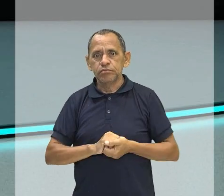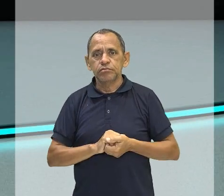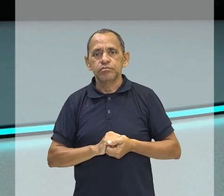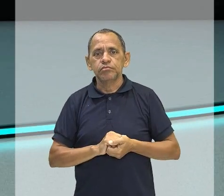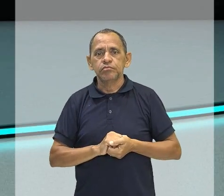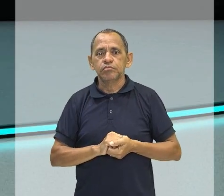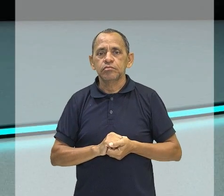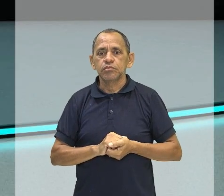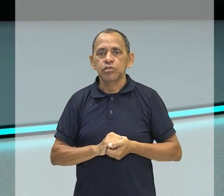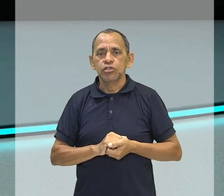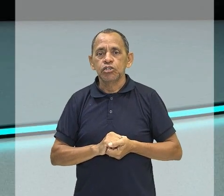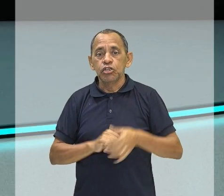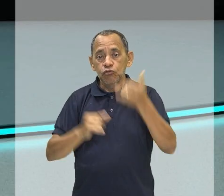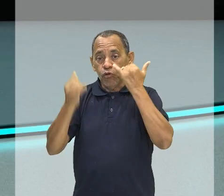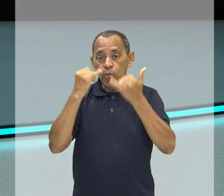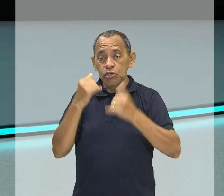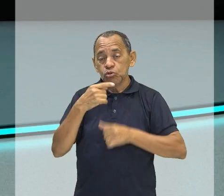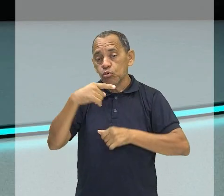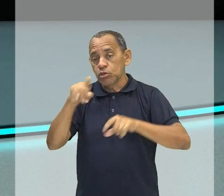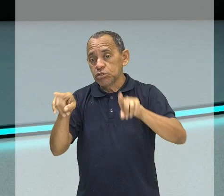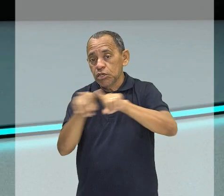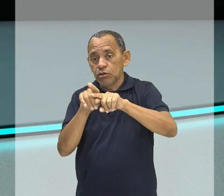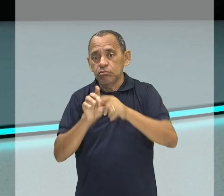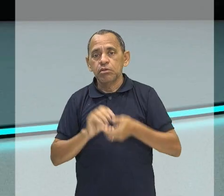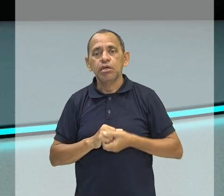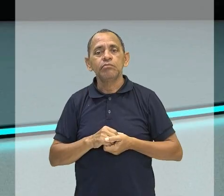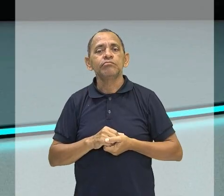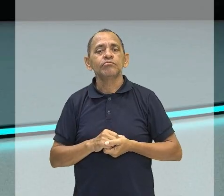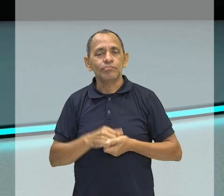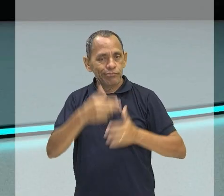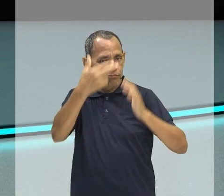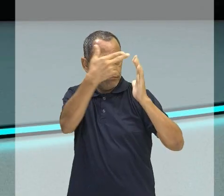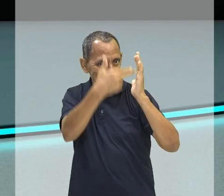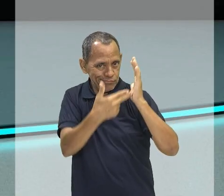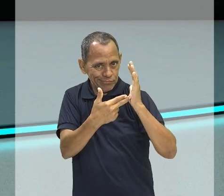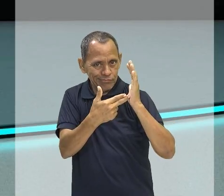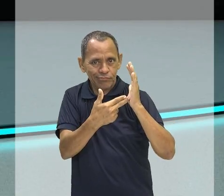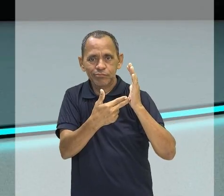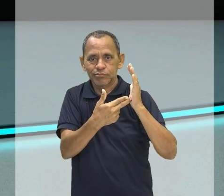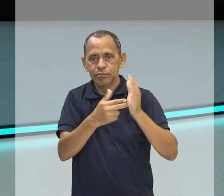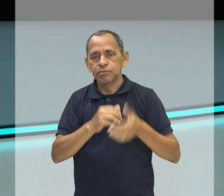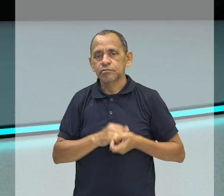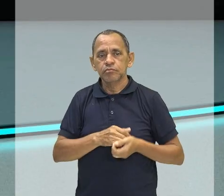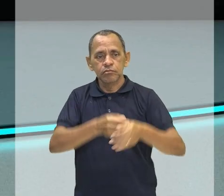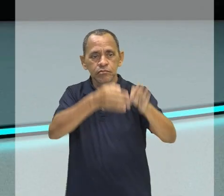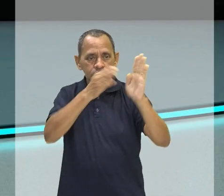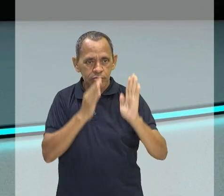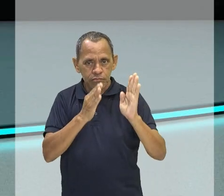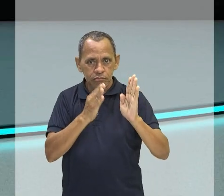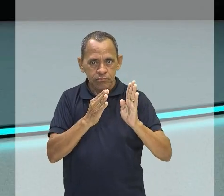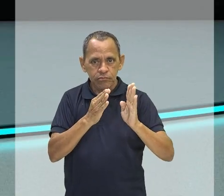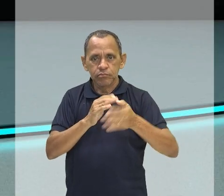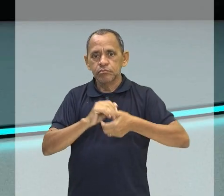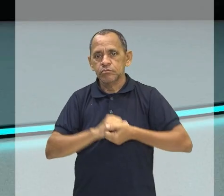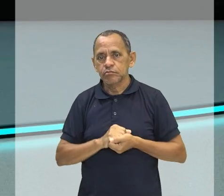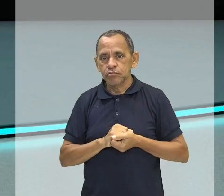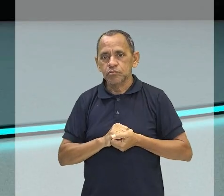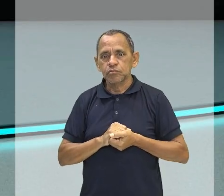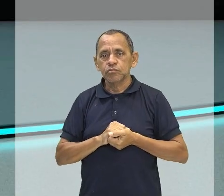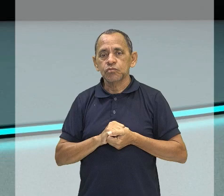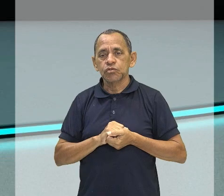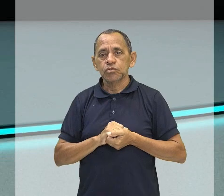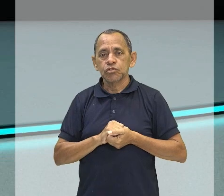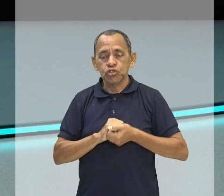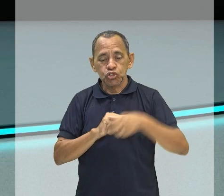uma informação a respeito de um desses equipamentos. Olha só, no karatê, o protetor genital não